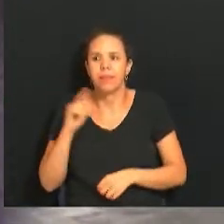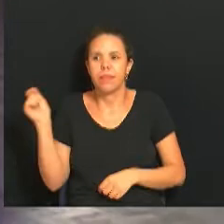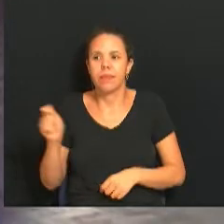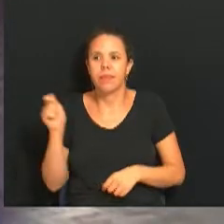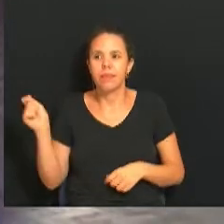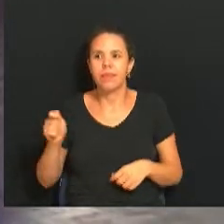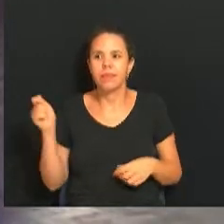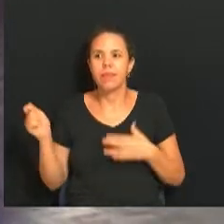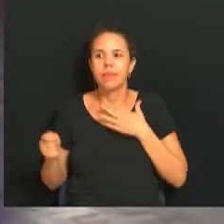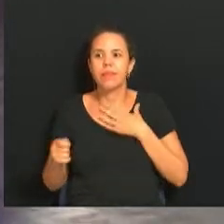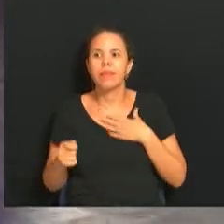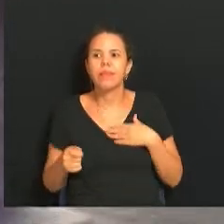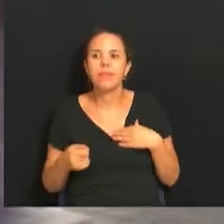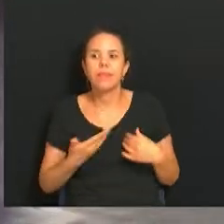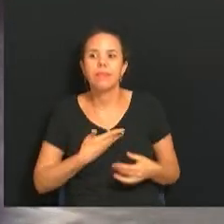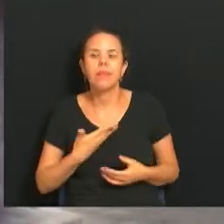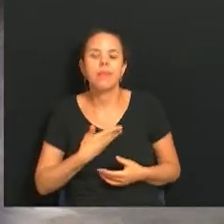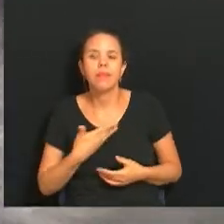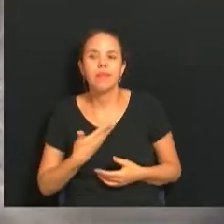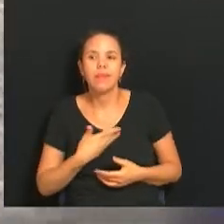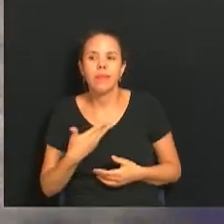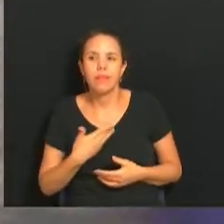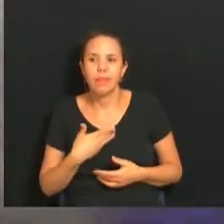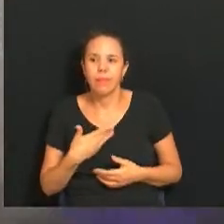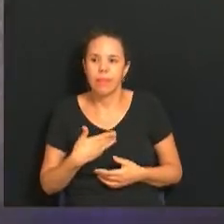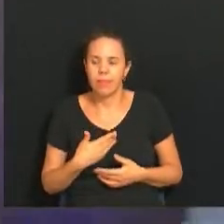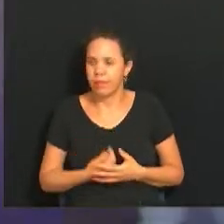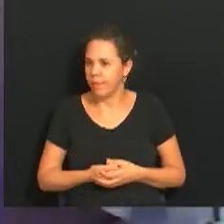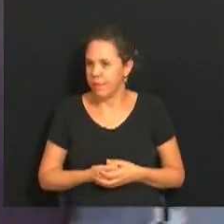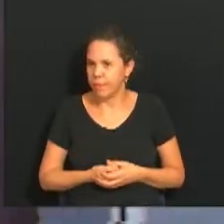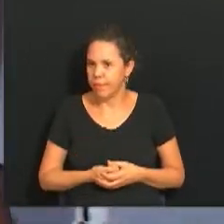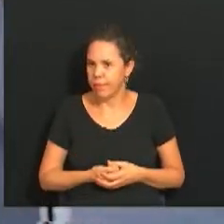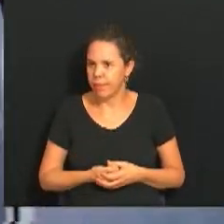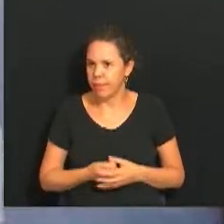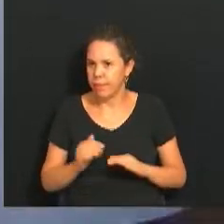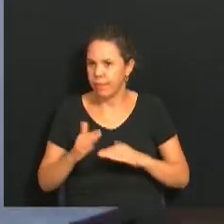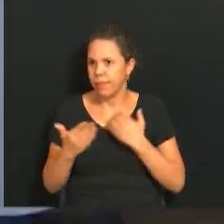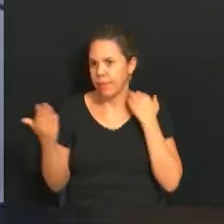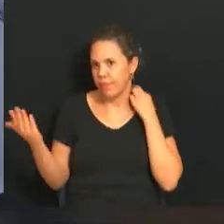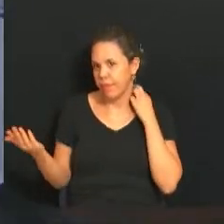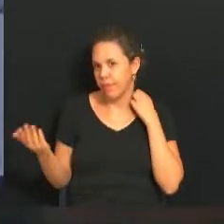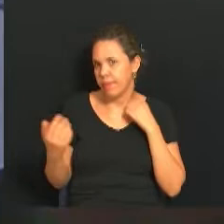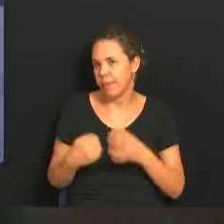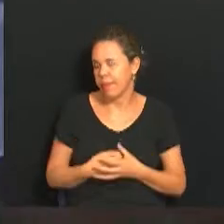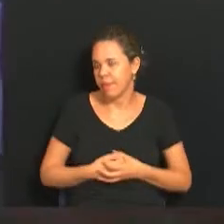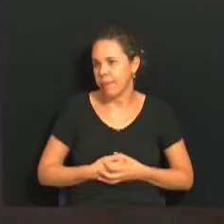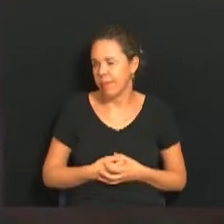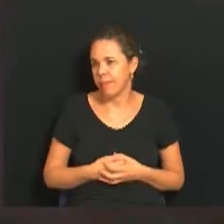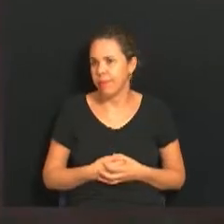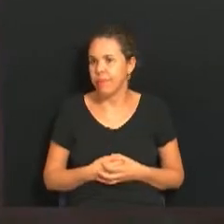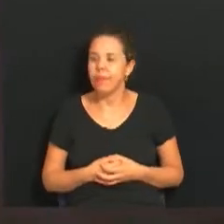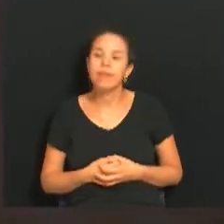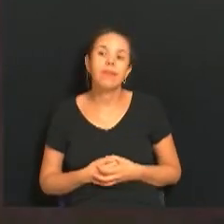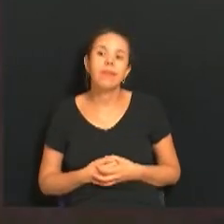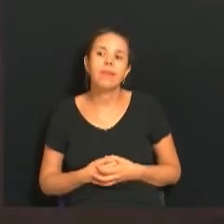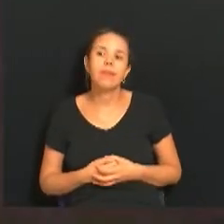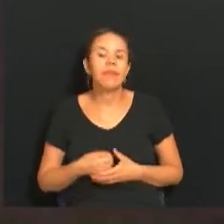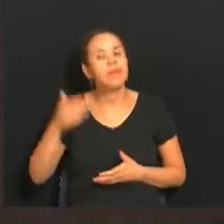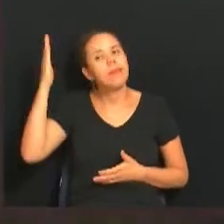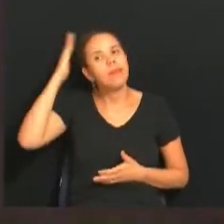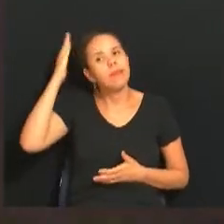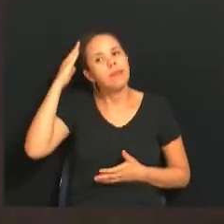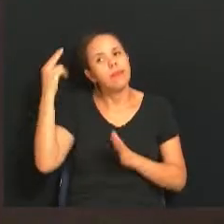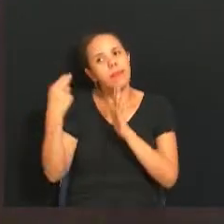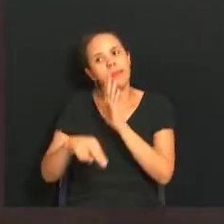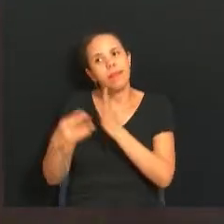associação dos amigos, né? Associação Beneficente dos Amigos aqui da Vila Teixeira, e o Paraná, Dorival, né? Mas